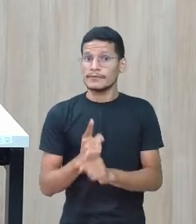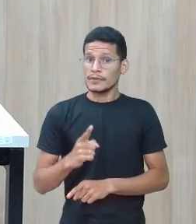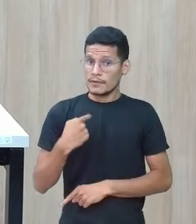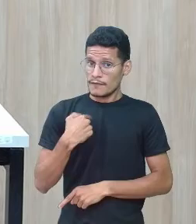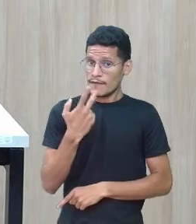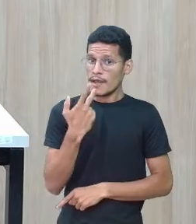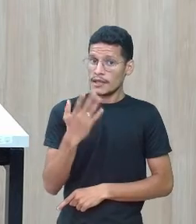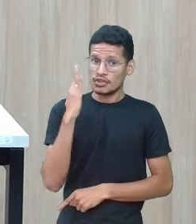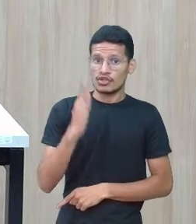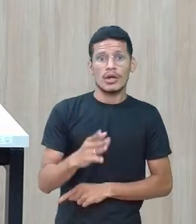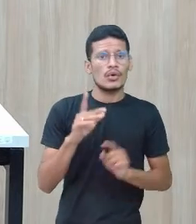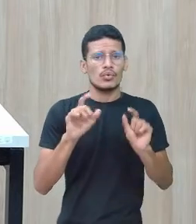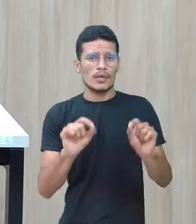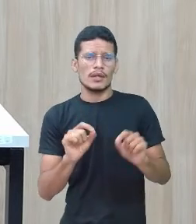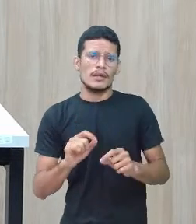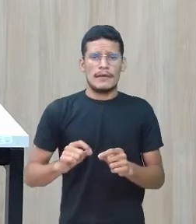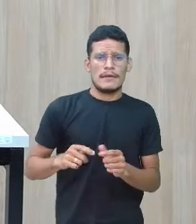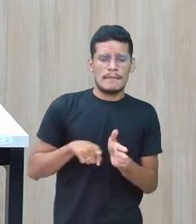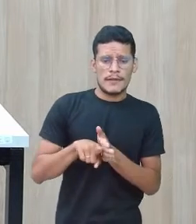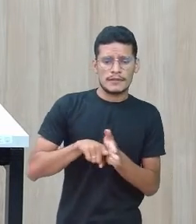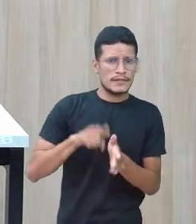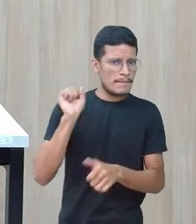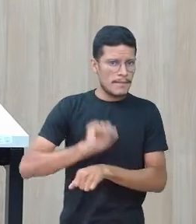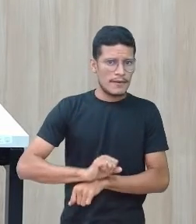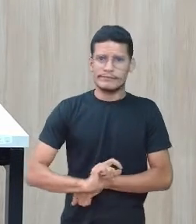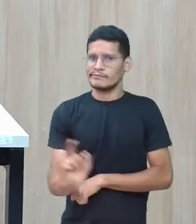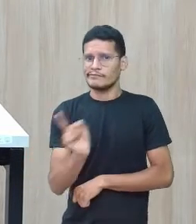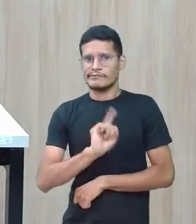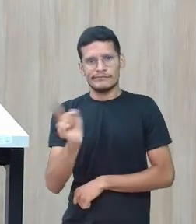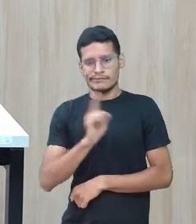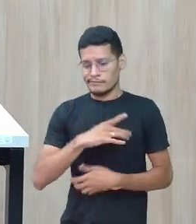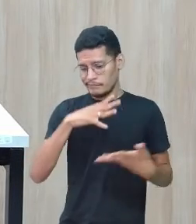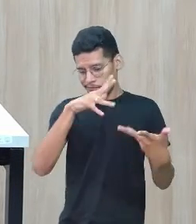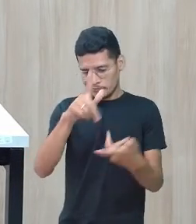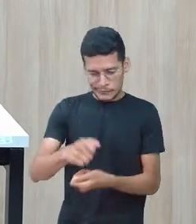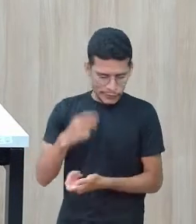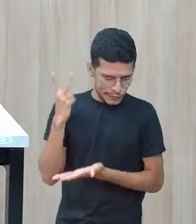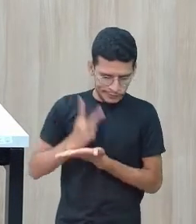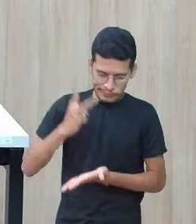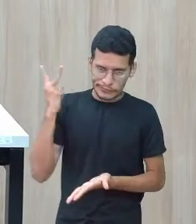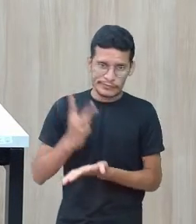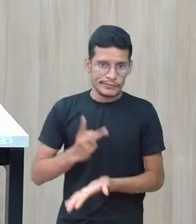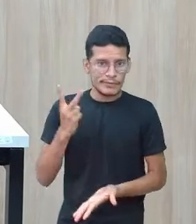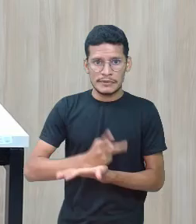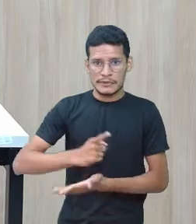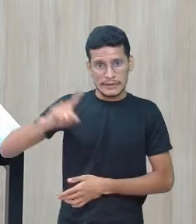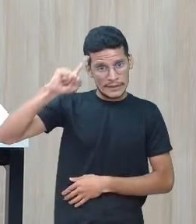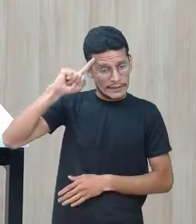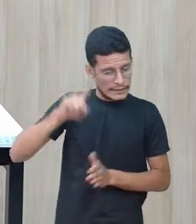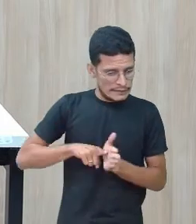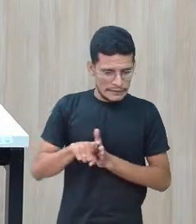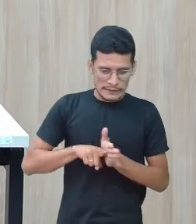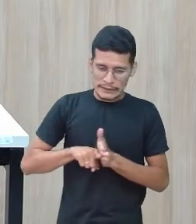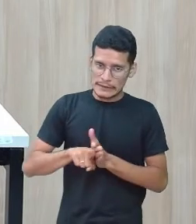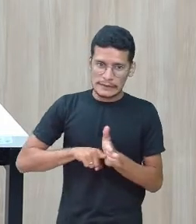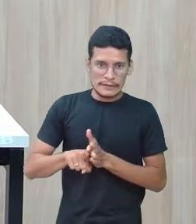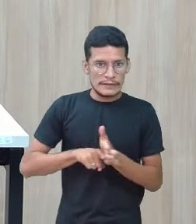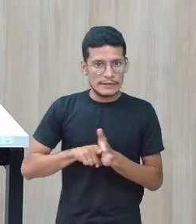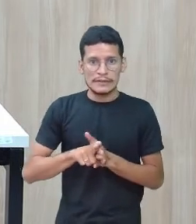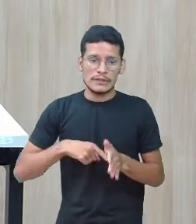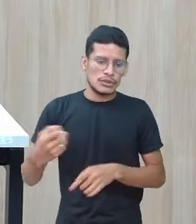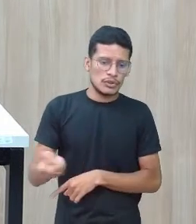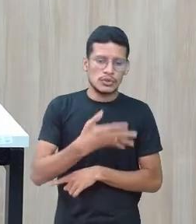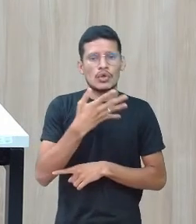disse a vocês, a pesquisa não para no mundo inteiro. O mundo inteiro é pesquisando diariamente